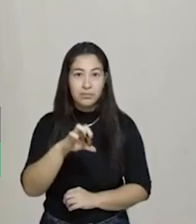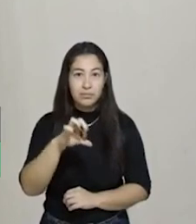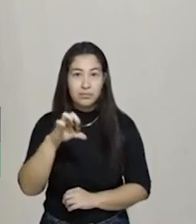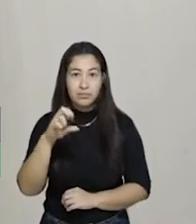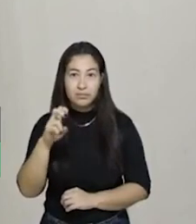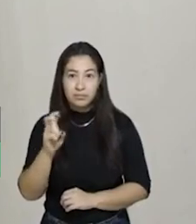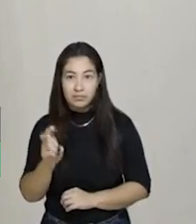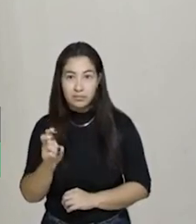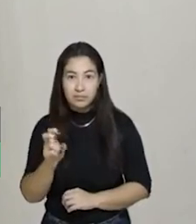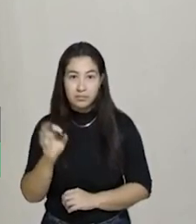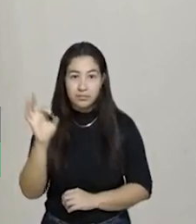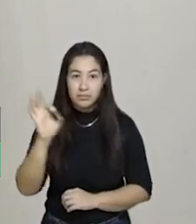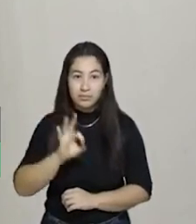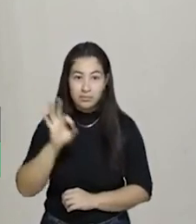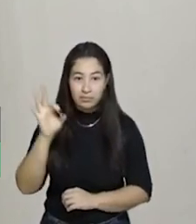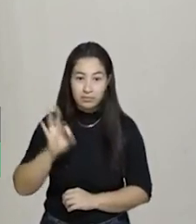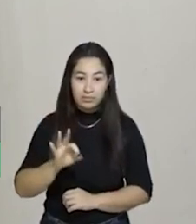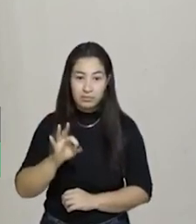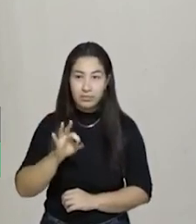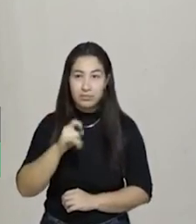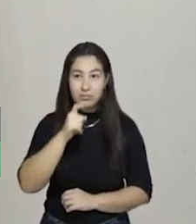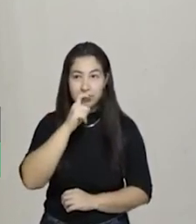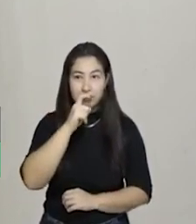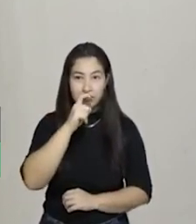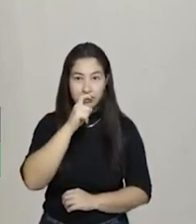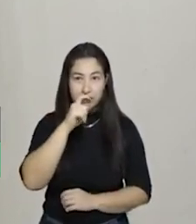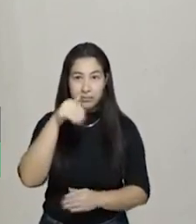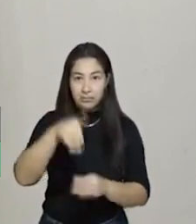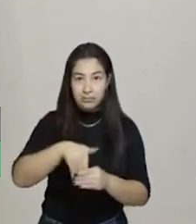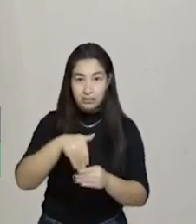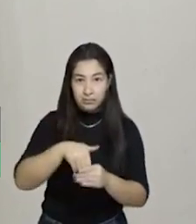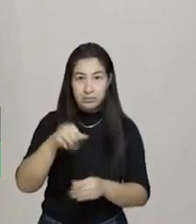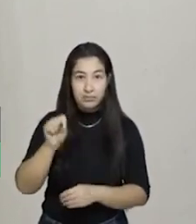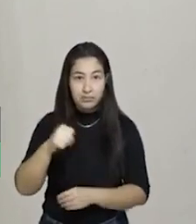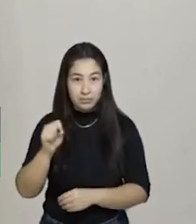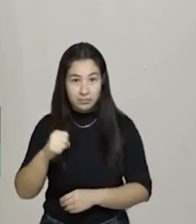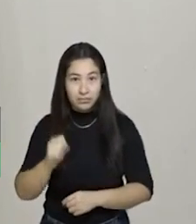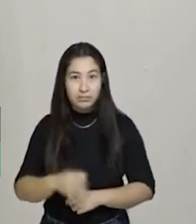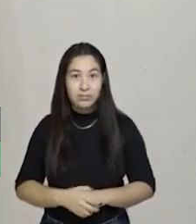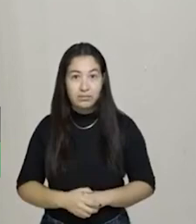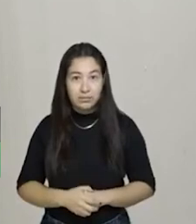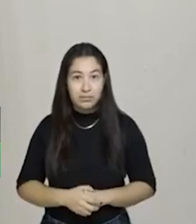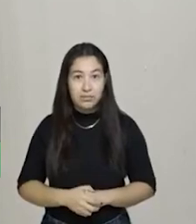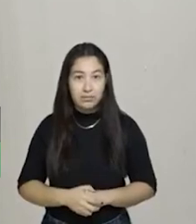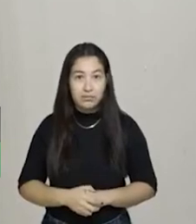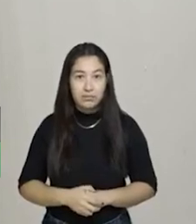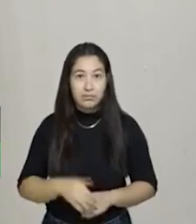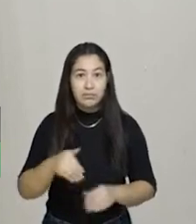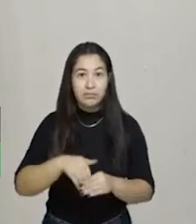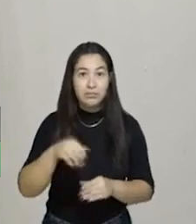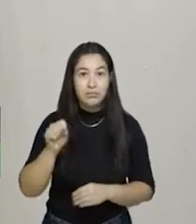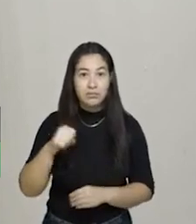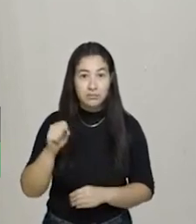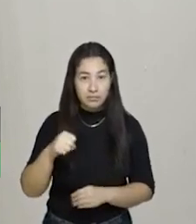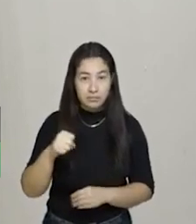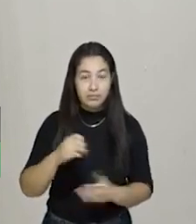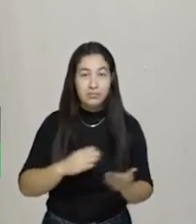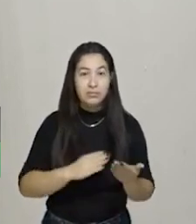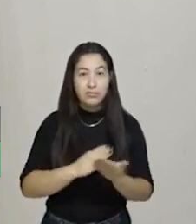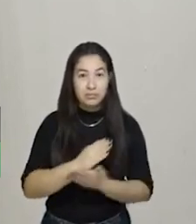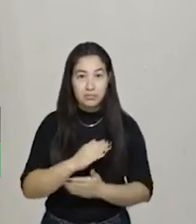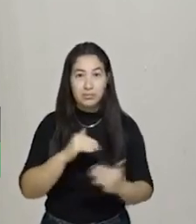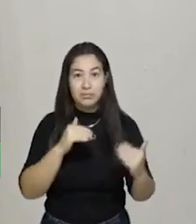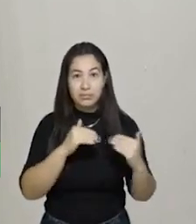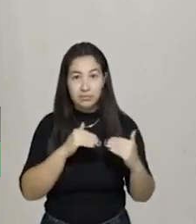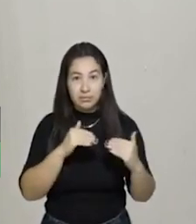95% dos Pais votaram sim deputado sim a favor do ensino